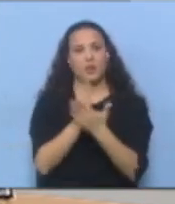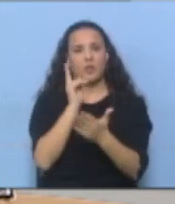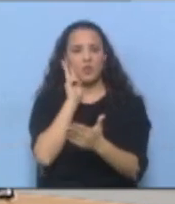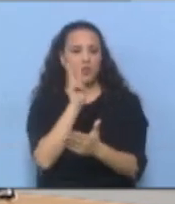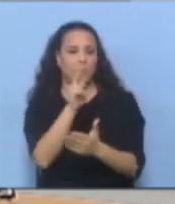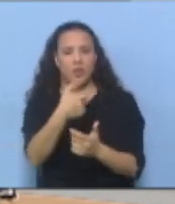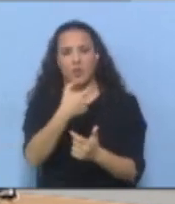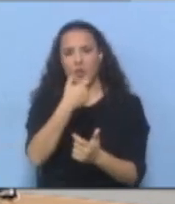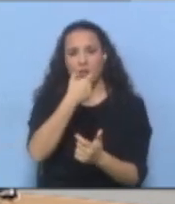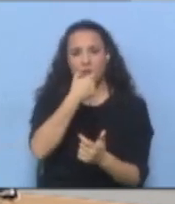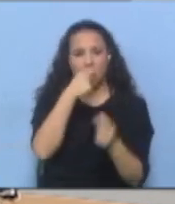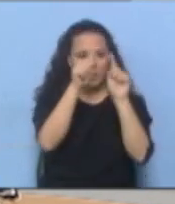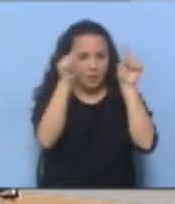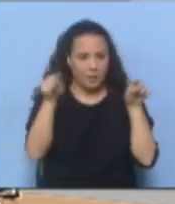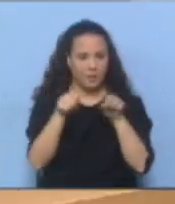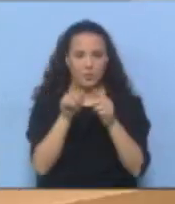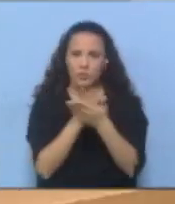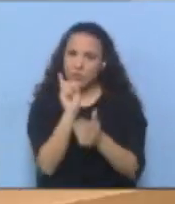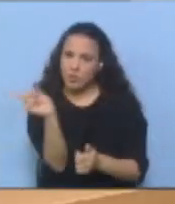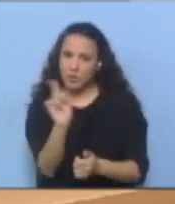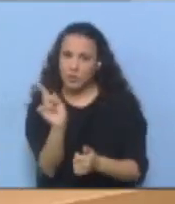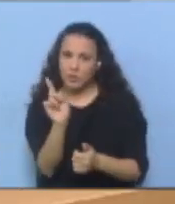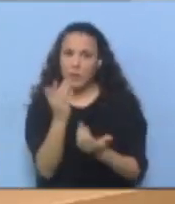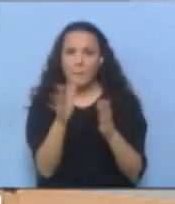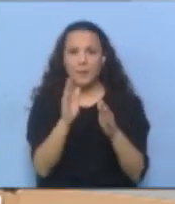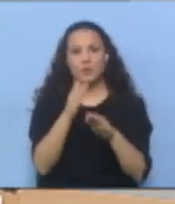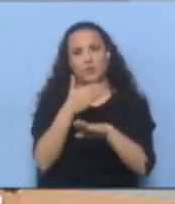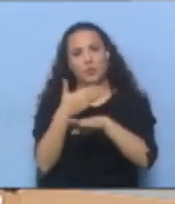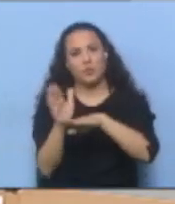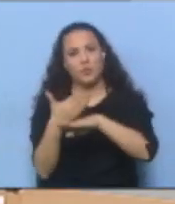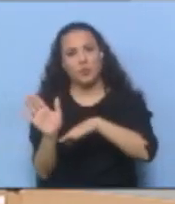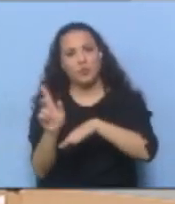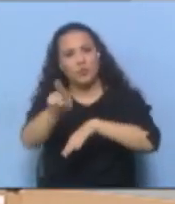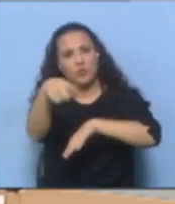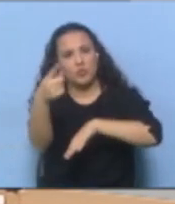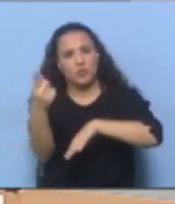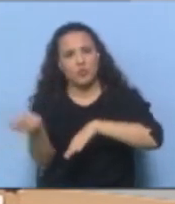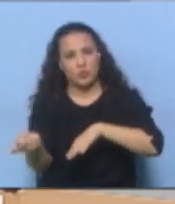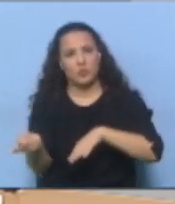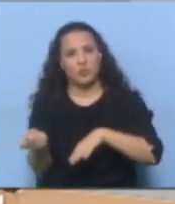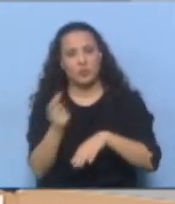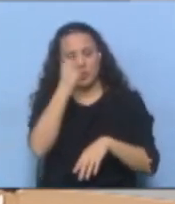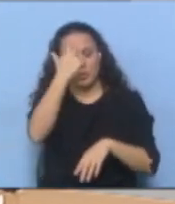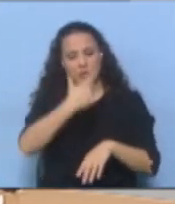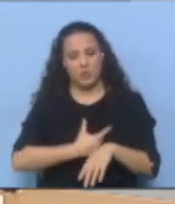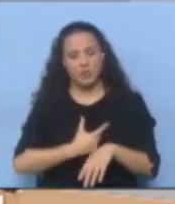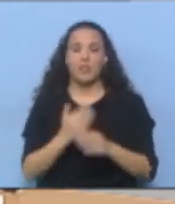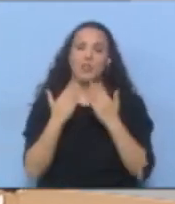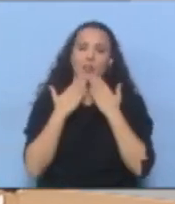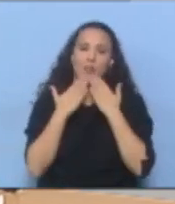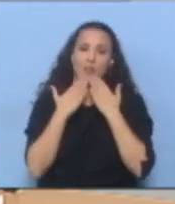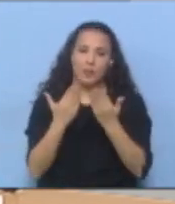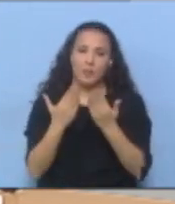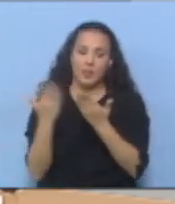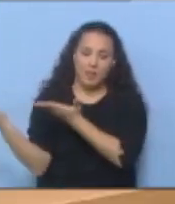outras imagens e outras propostas para o desporto e aquilo que ele tem de humanismo e social. José Carlos, muito obrigado por